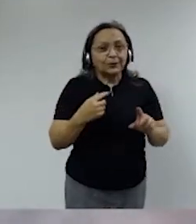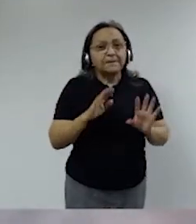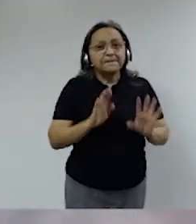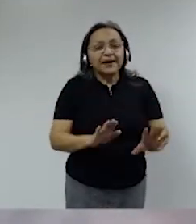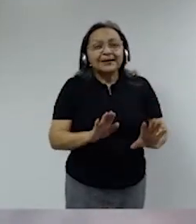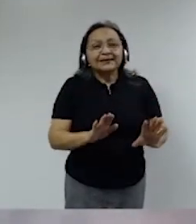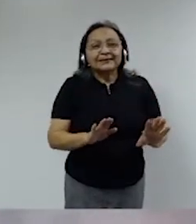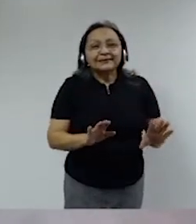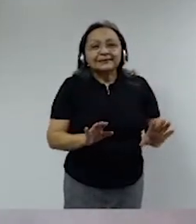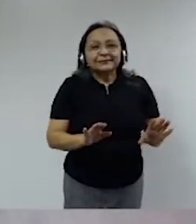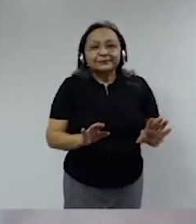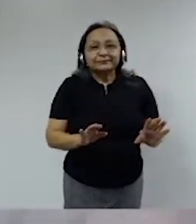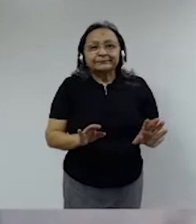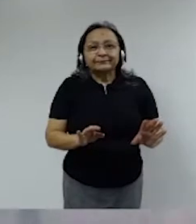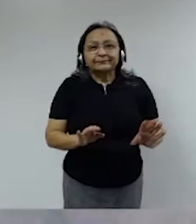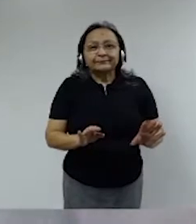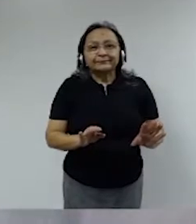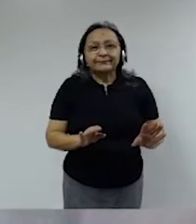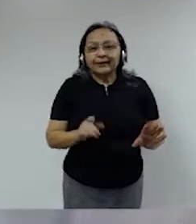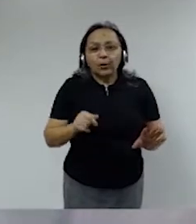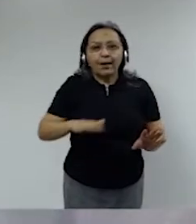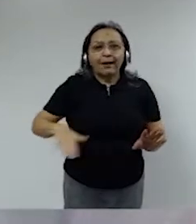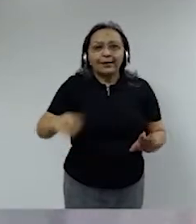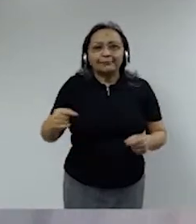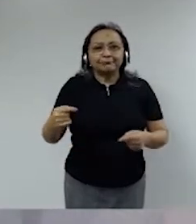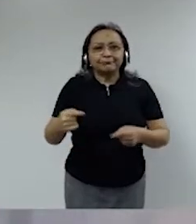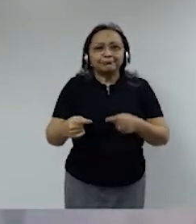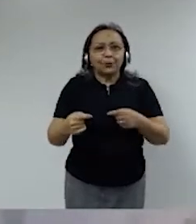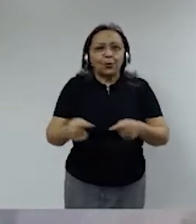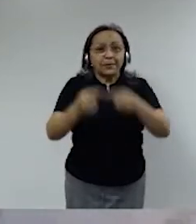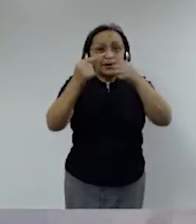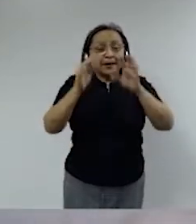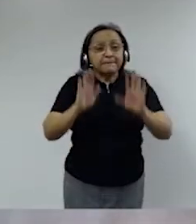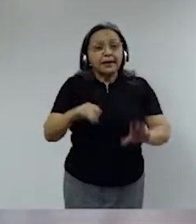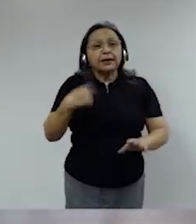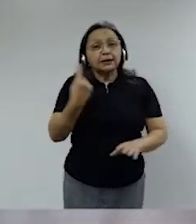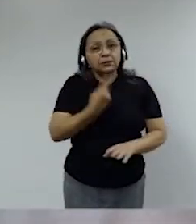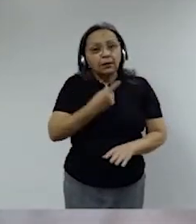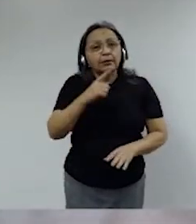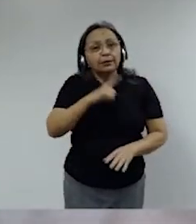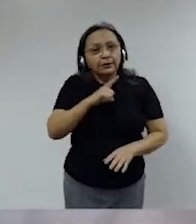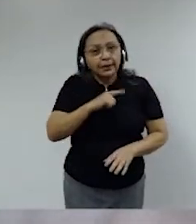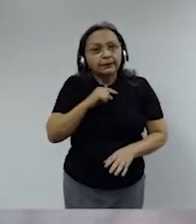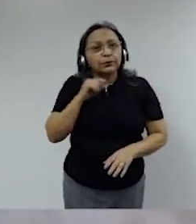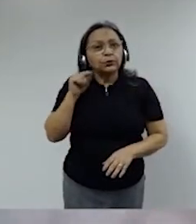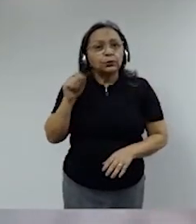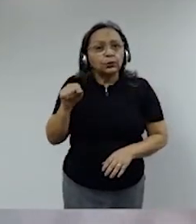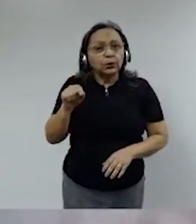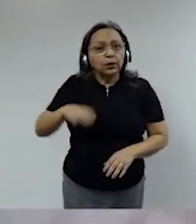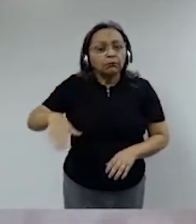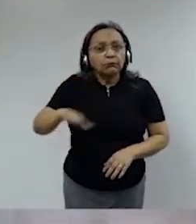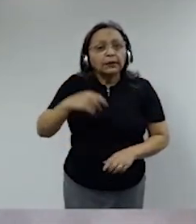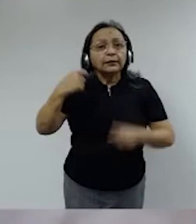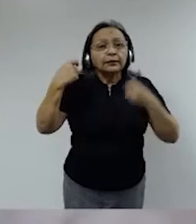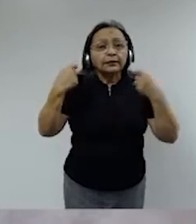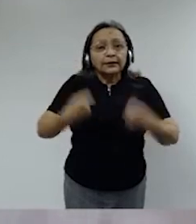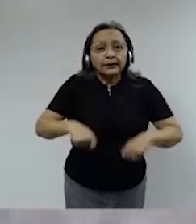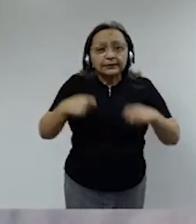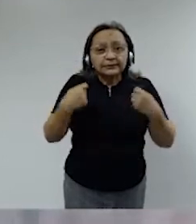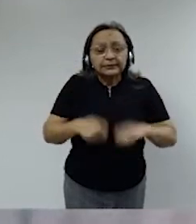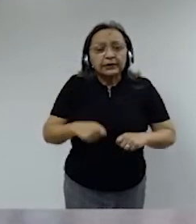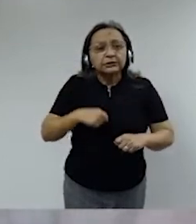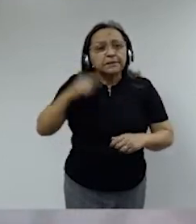Mas nem é a seara própria, mas nós temos aí uma necessidade